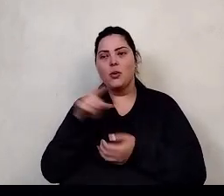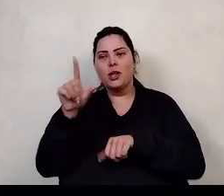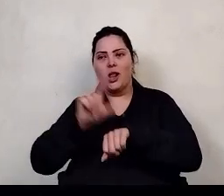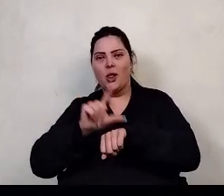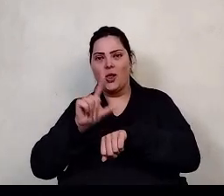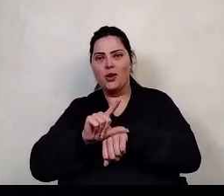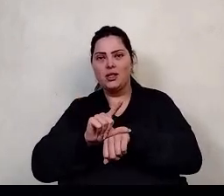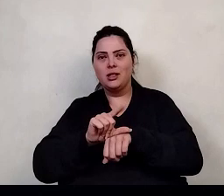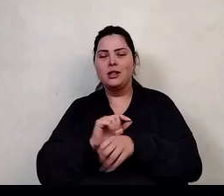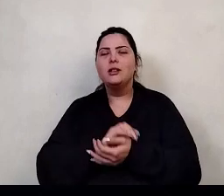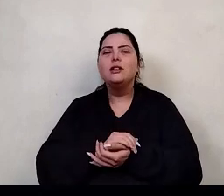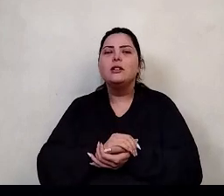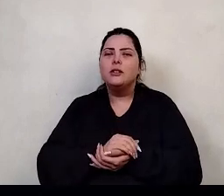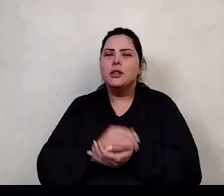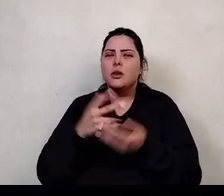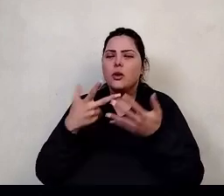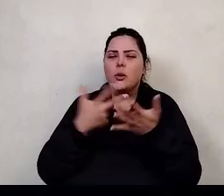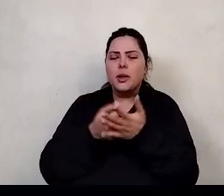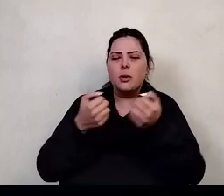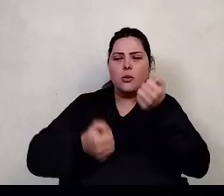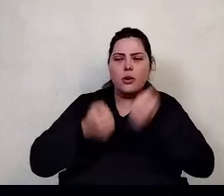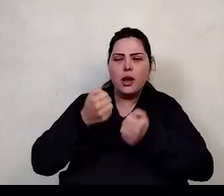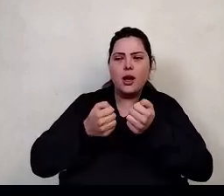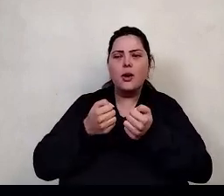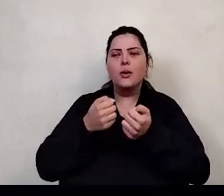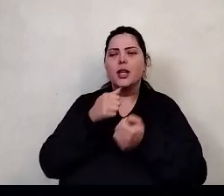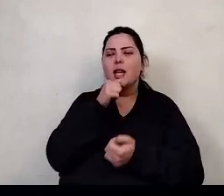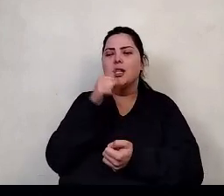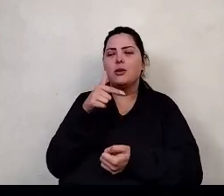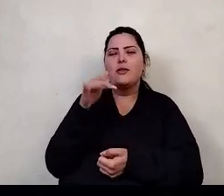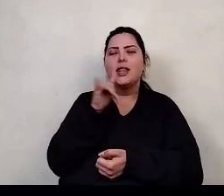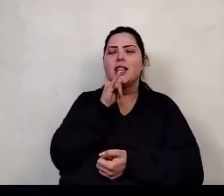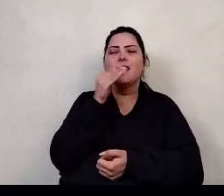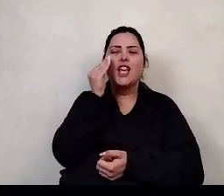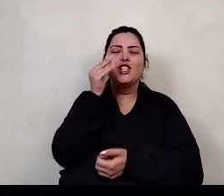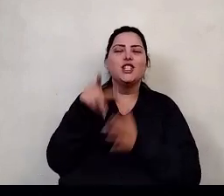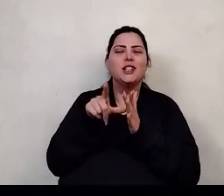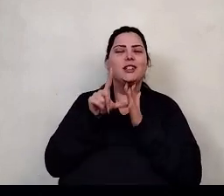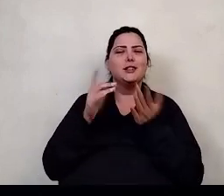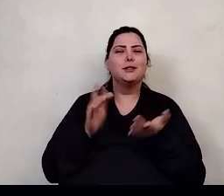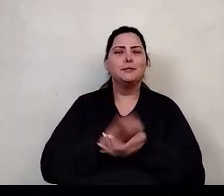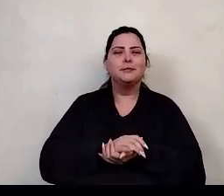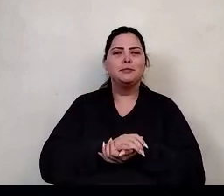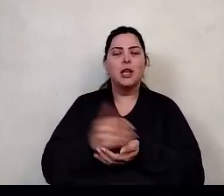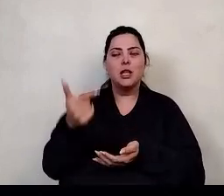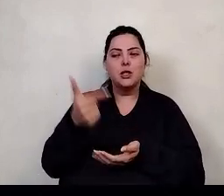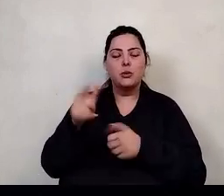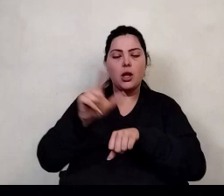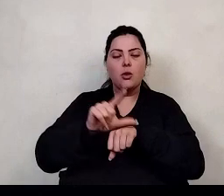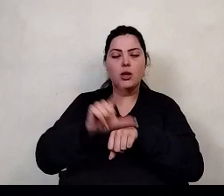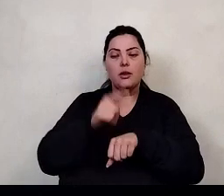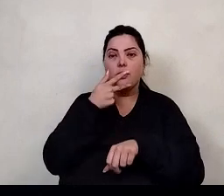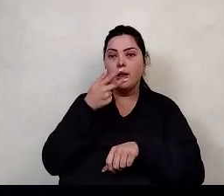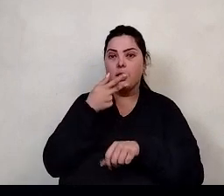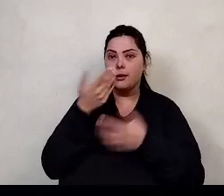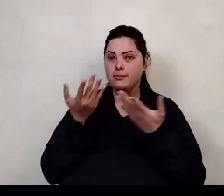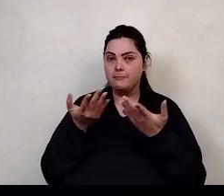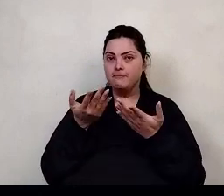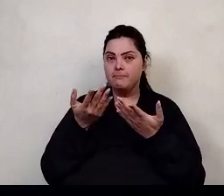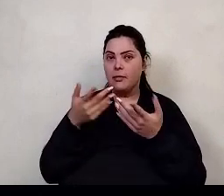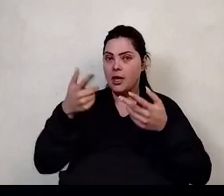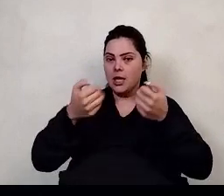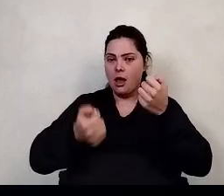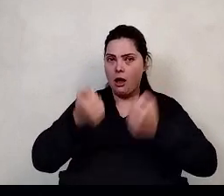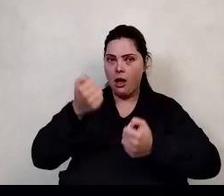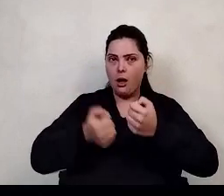comprariam um carro onde o vendedor diz para vocês que não foi testado? Mas aí vocês podem ir numa segunda concessionária e o cara vai dizer assim, ó, cara, esse carro